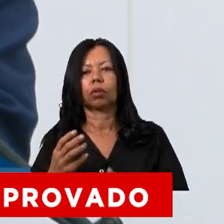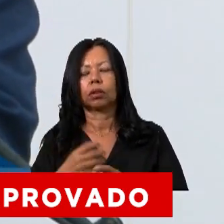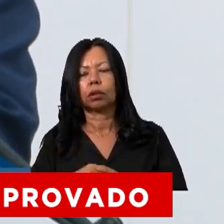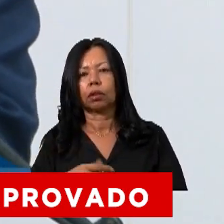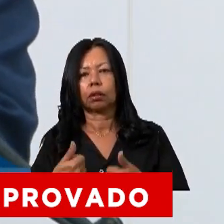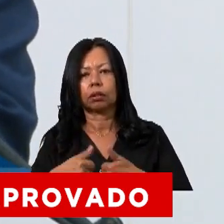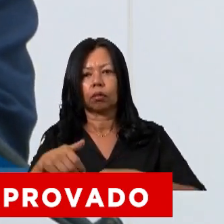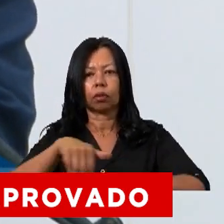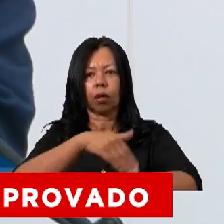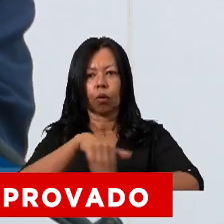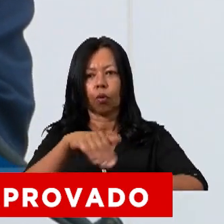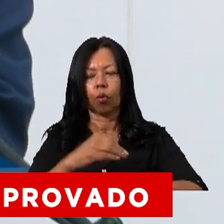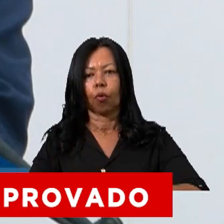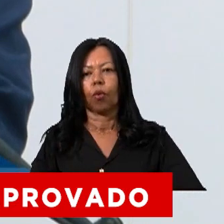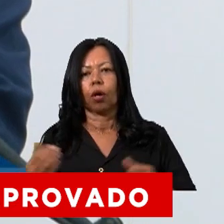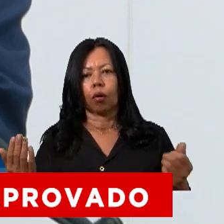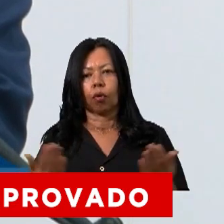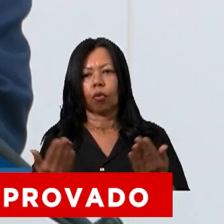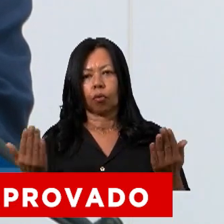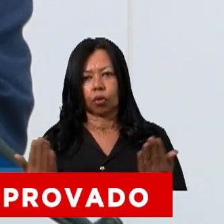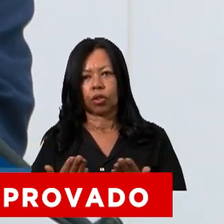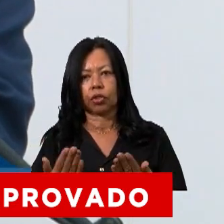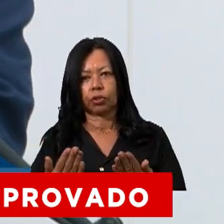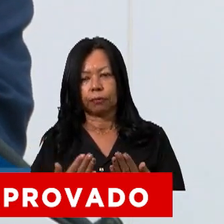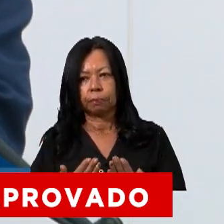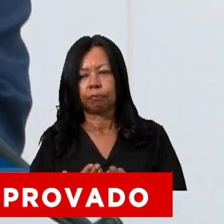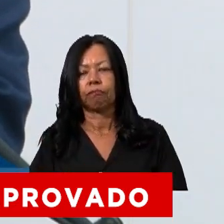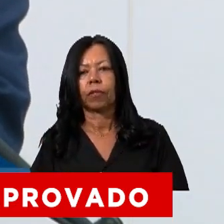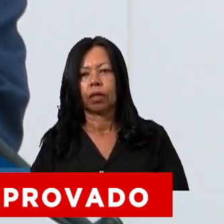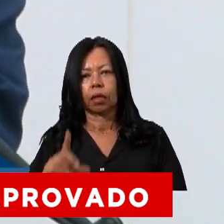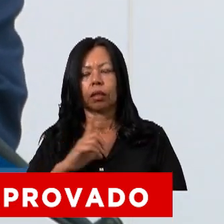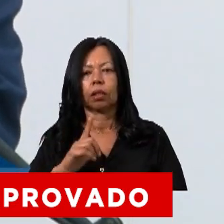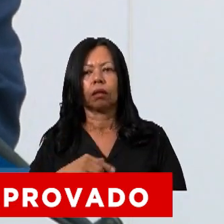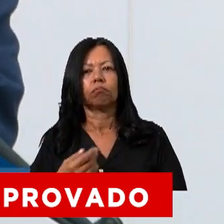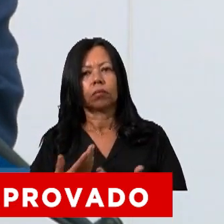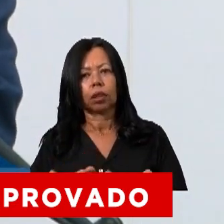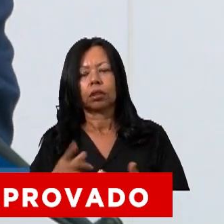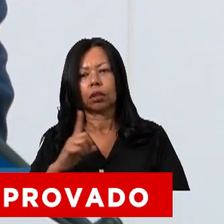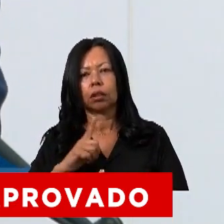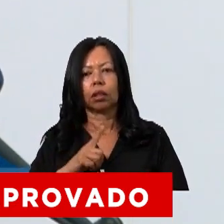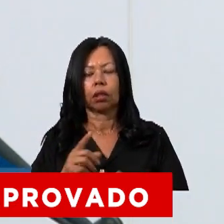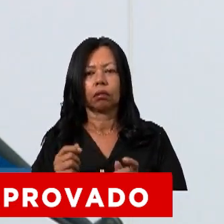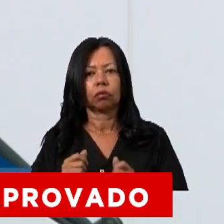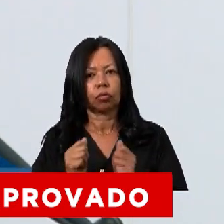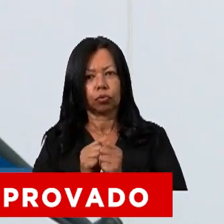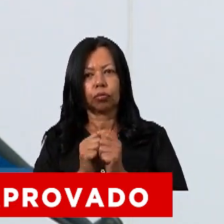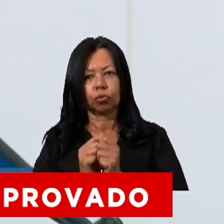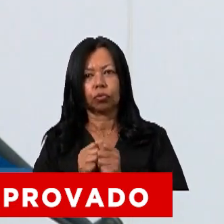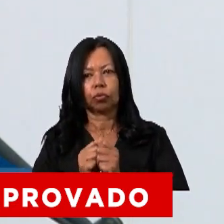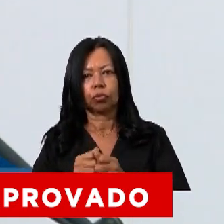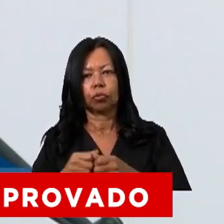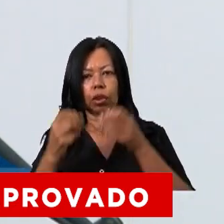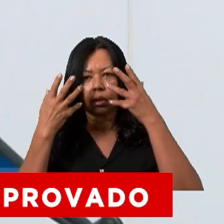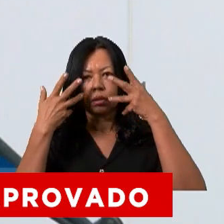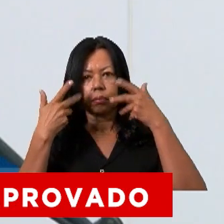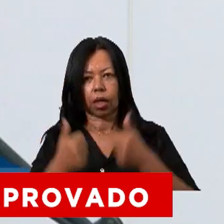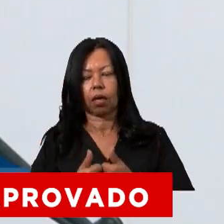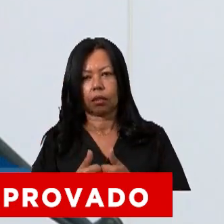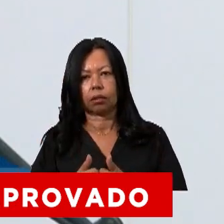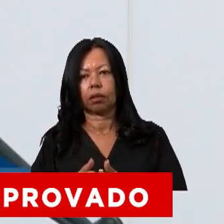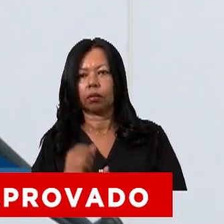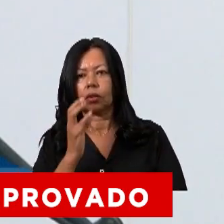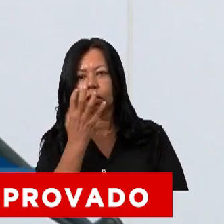social, pessoal hoje na rua, e muitos deles têm a companhia de animais, principalmente os pets,